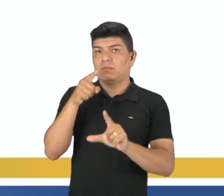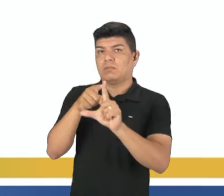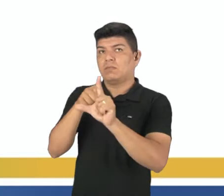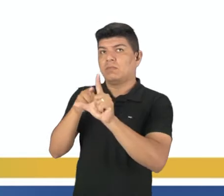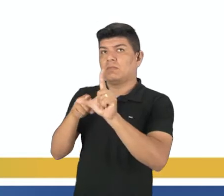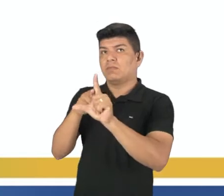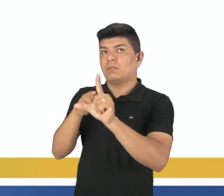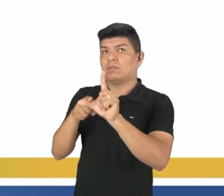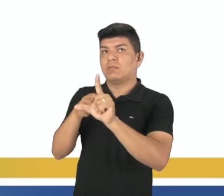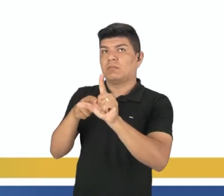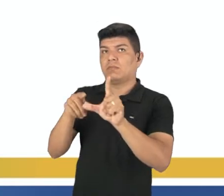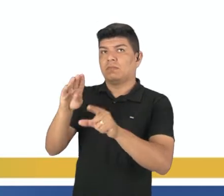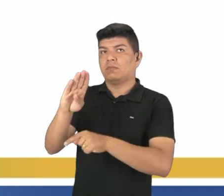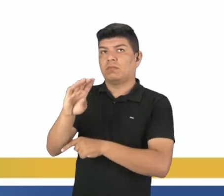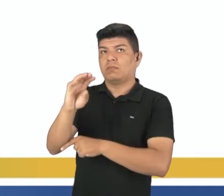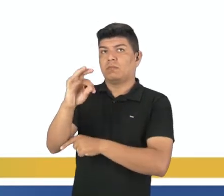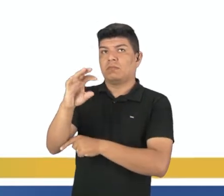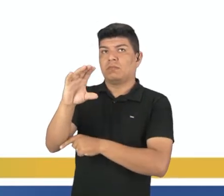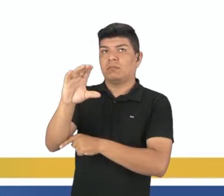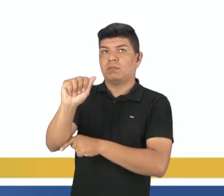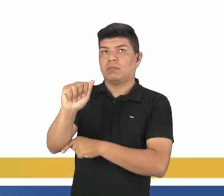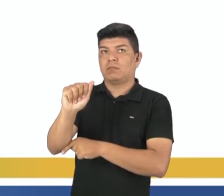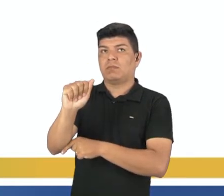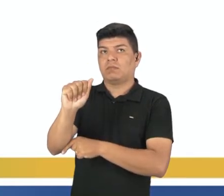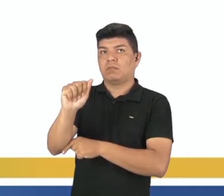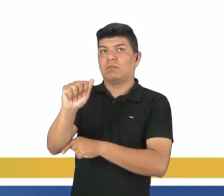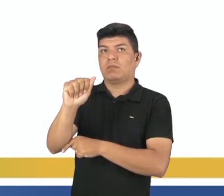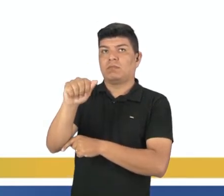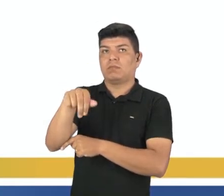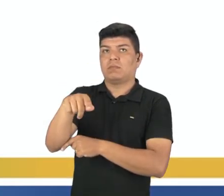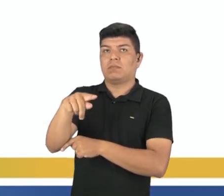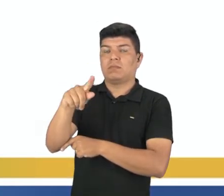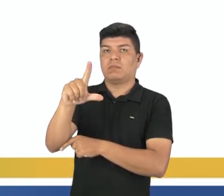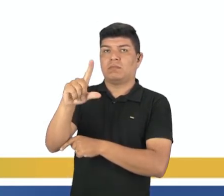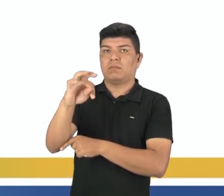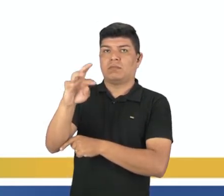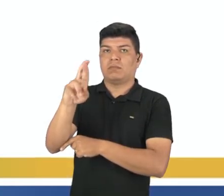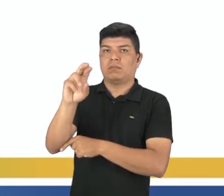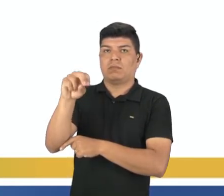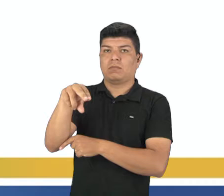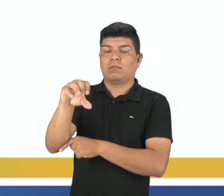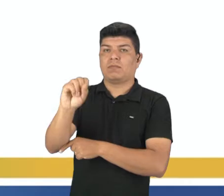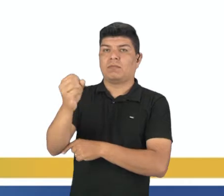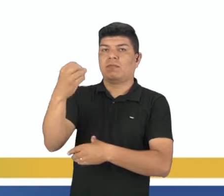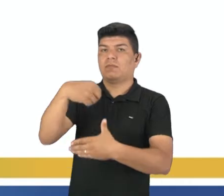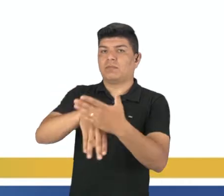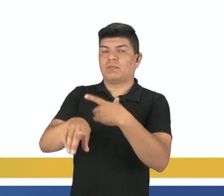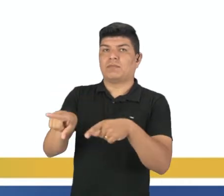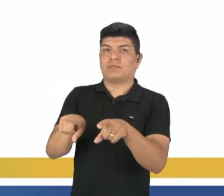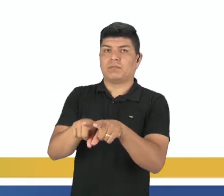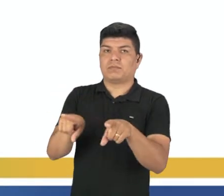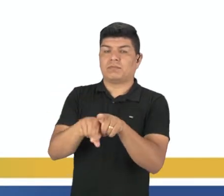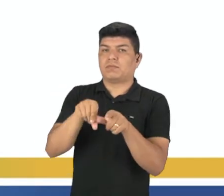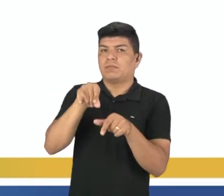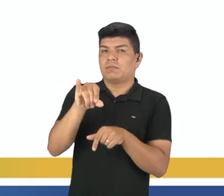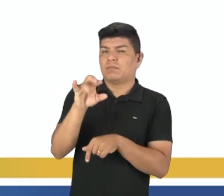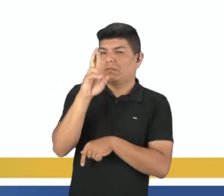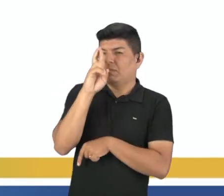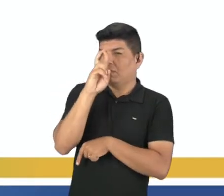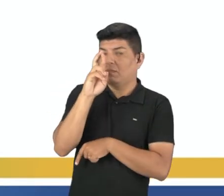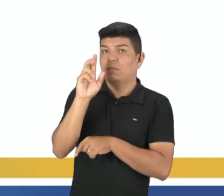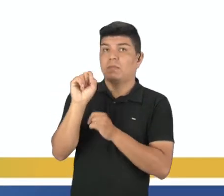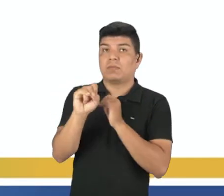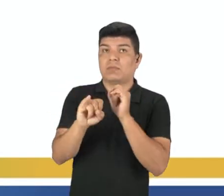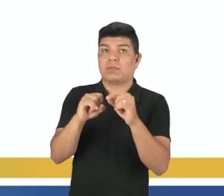θ, né, e beta são alternos internos, né? Então, se a gente observar aí, olha essas